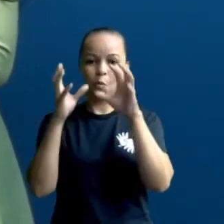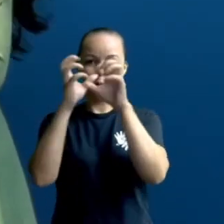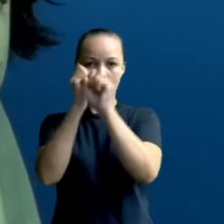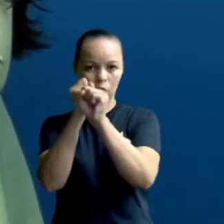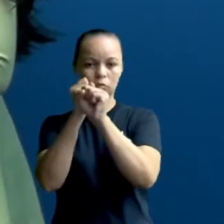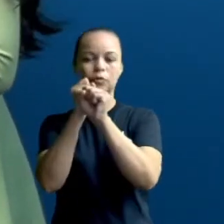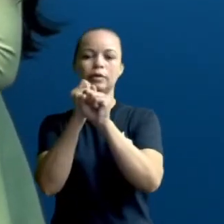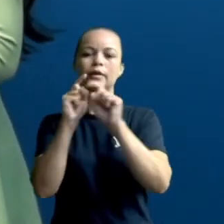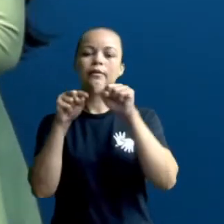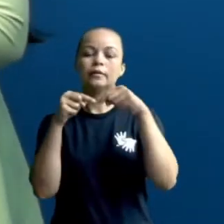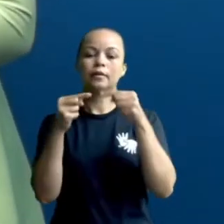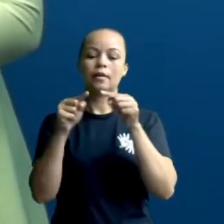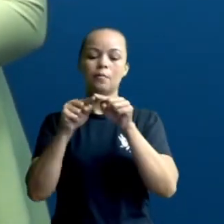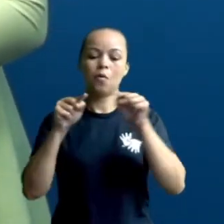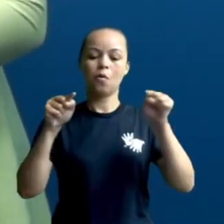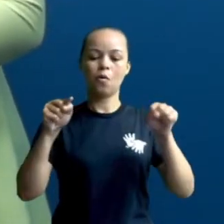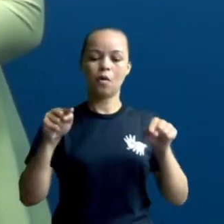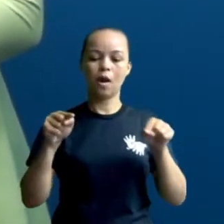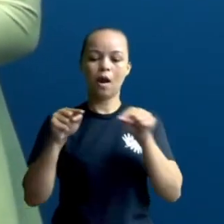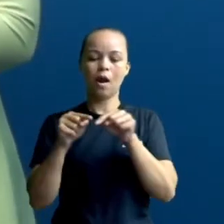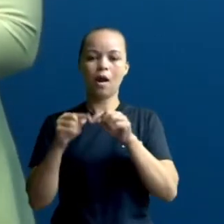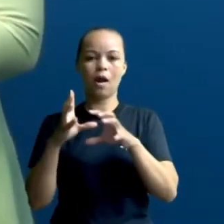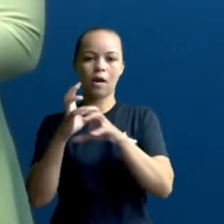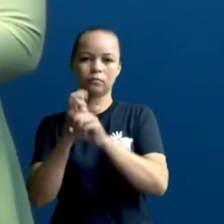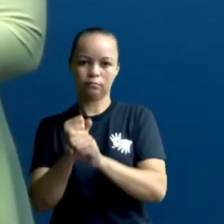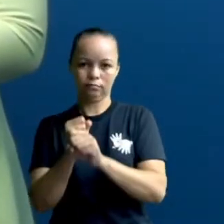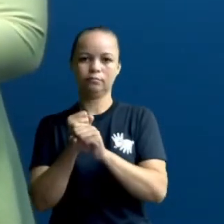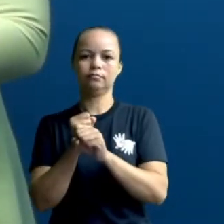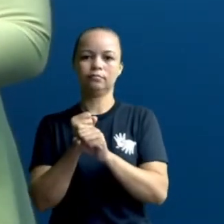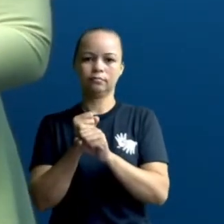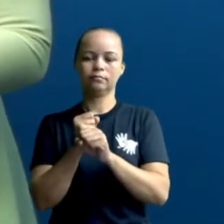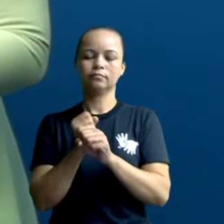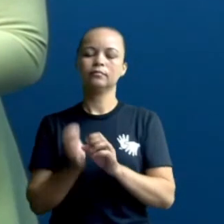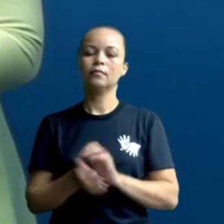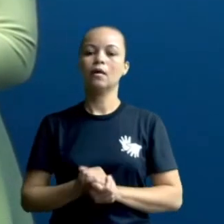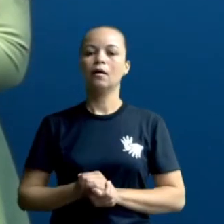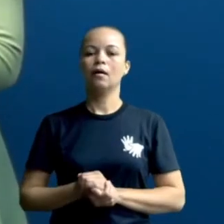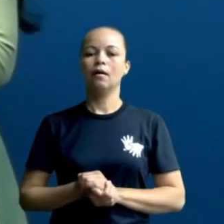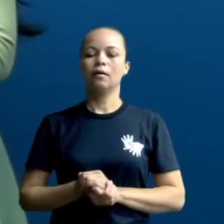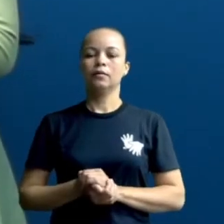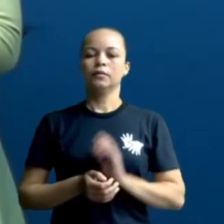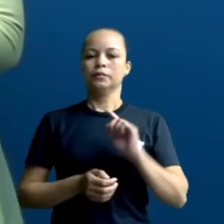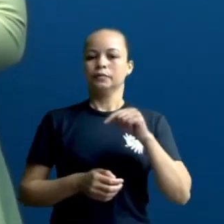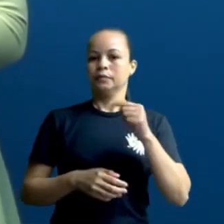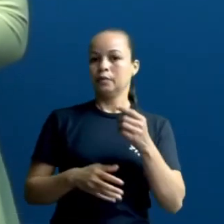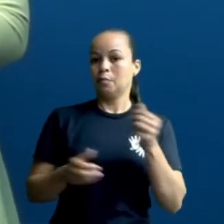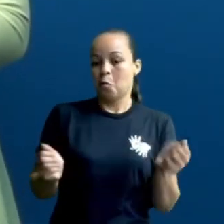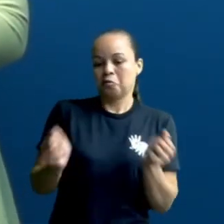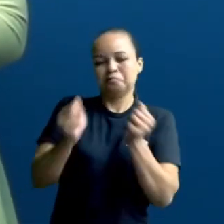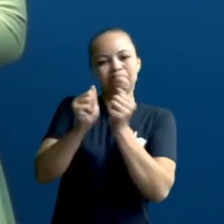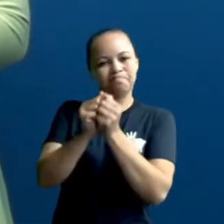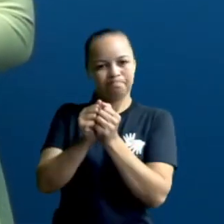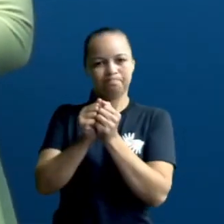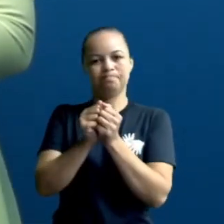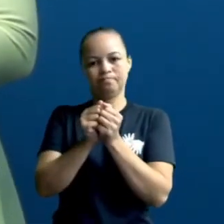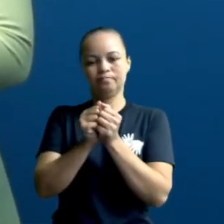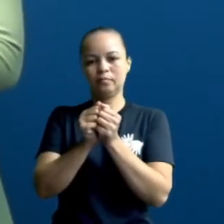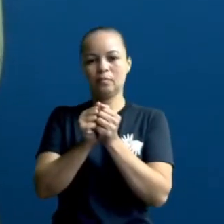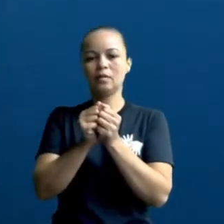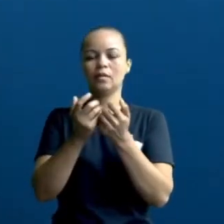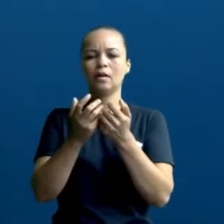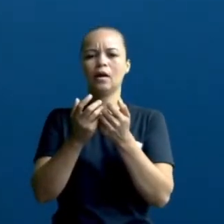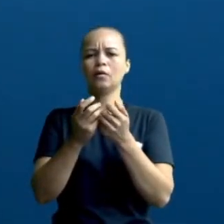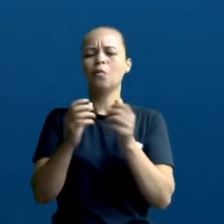concluir, vou fazer o cálculo do retângulo. Depois, eu vou juntar. Quando